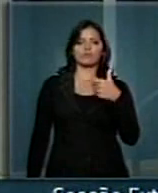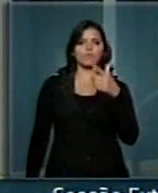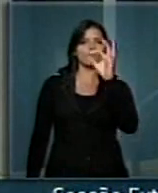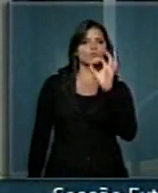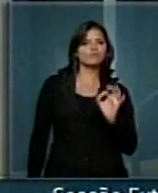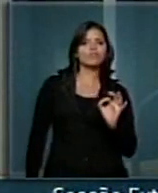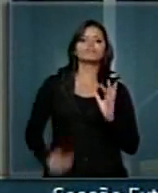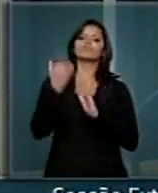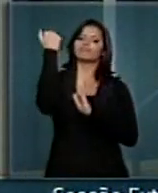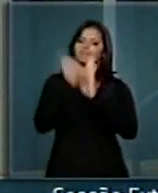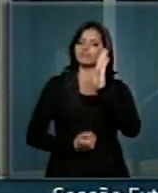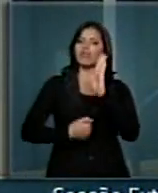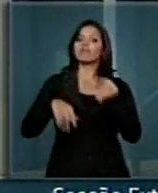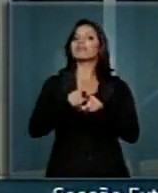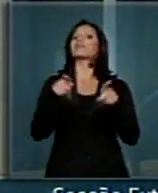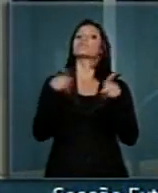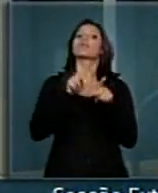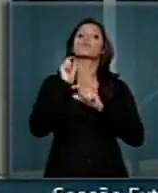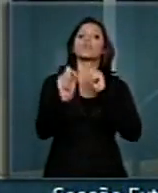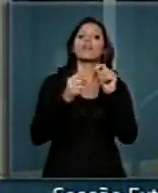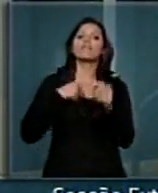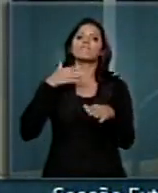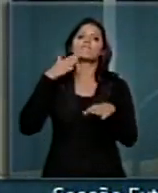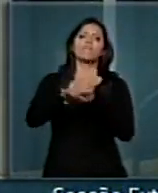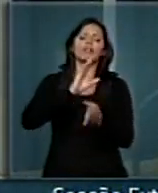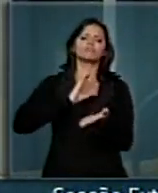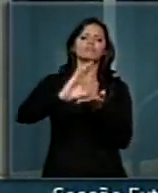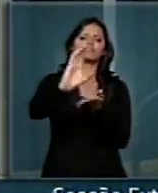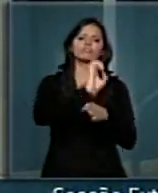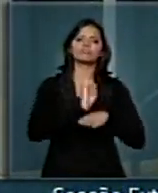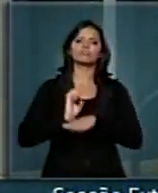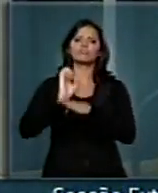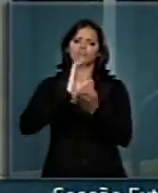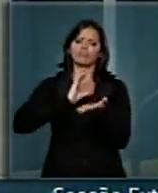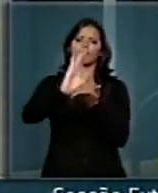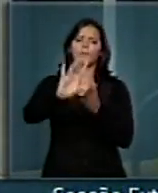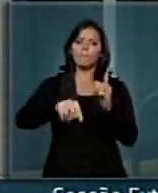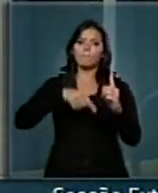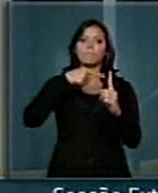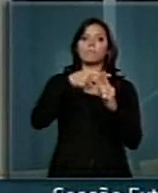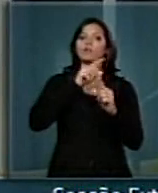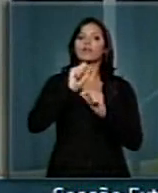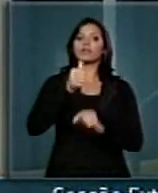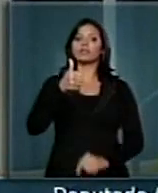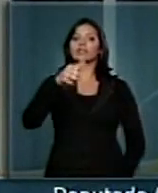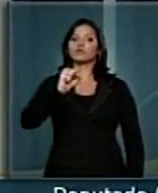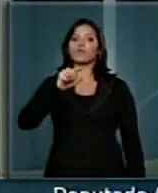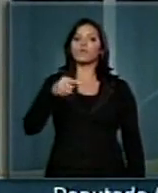47,52%. Por outro lado, a participação dos estados subiu de